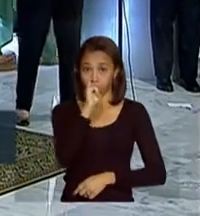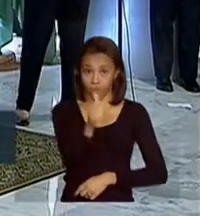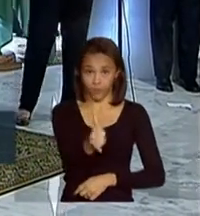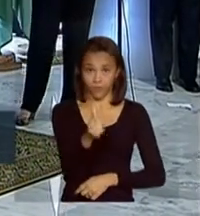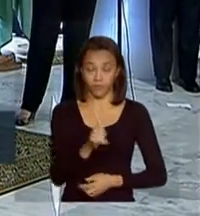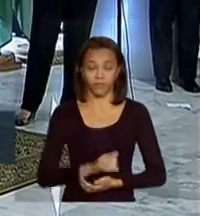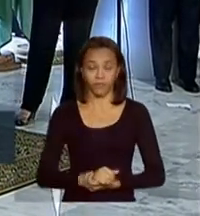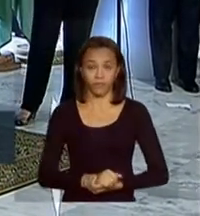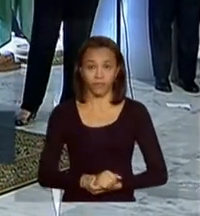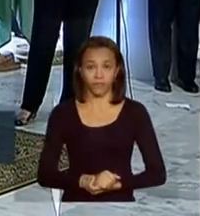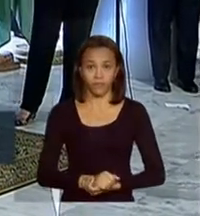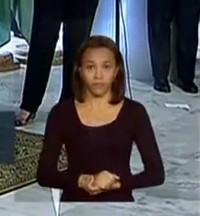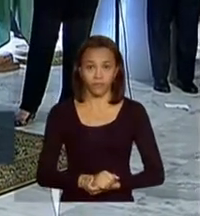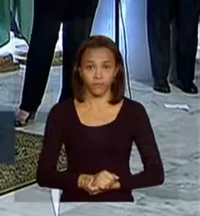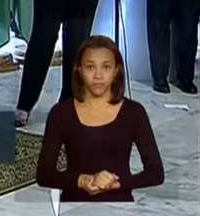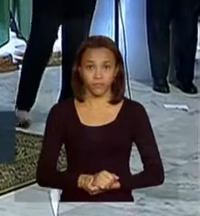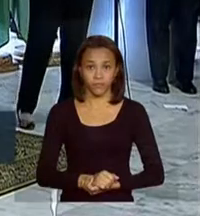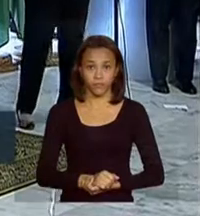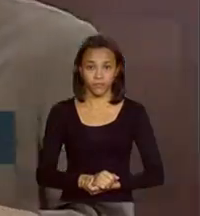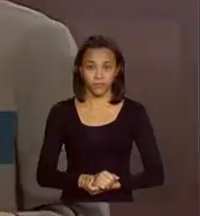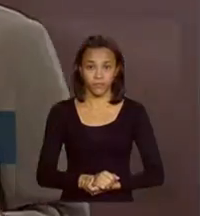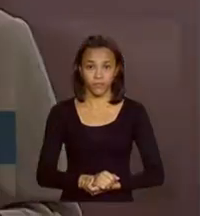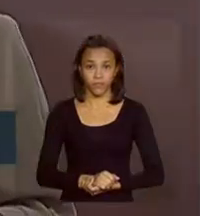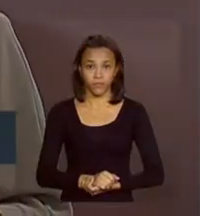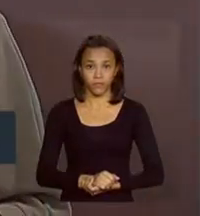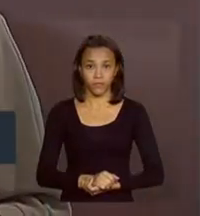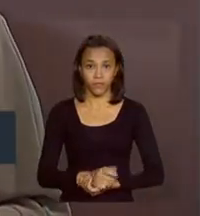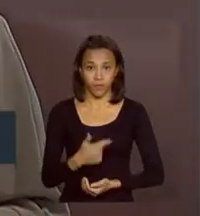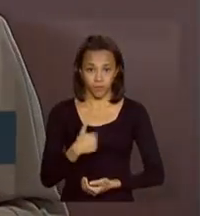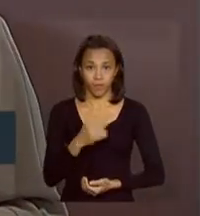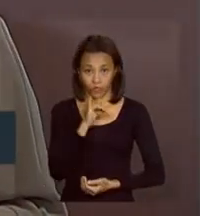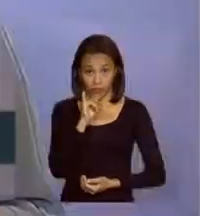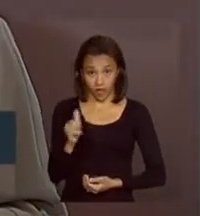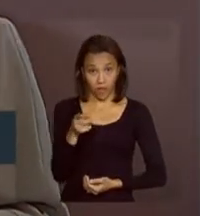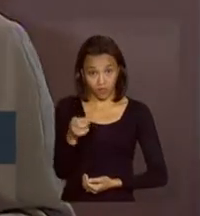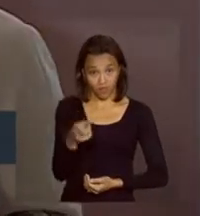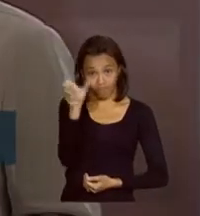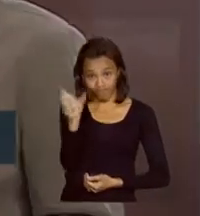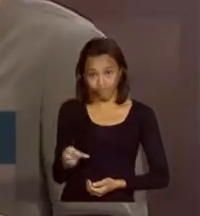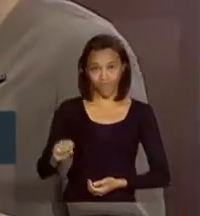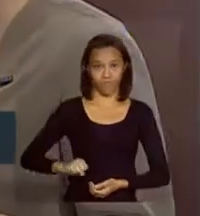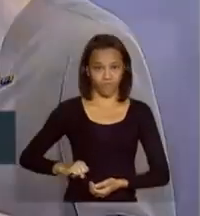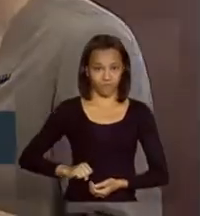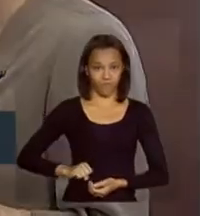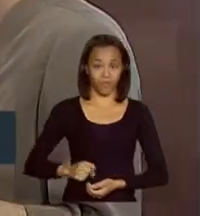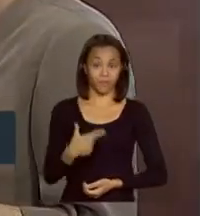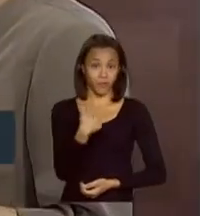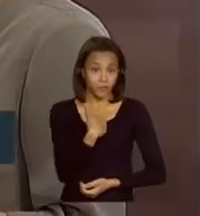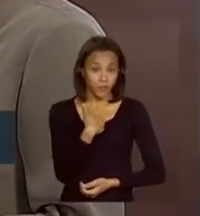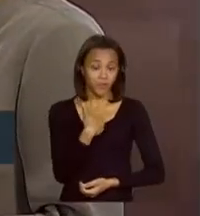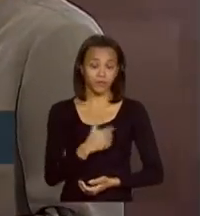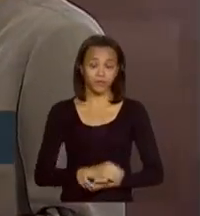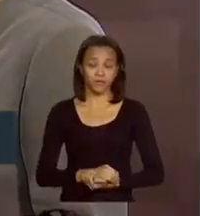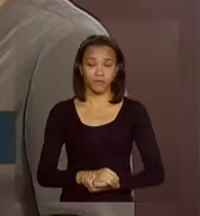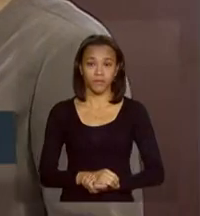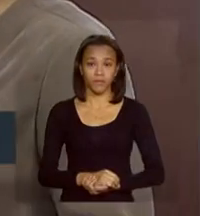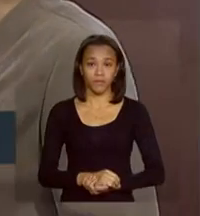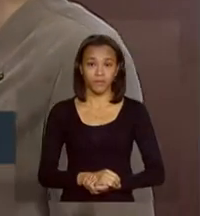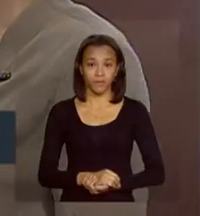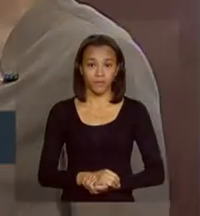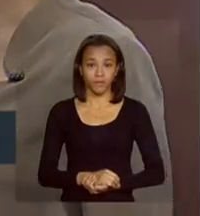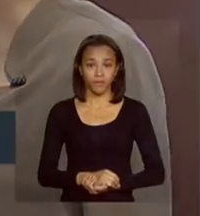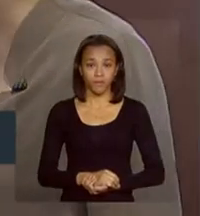que eu gostaria de dizer Embaixador que para mim com